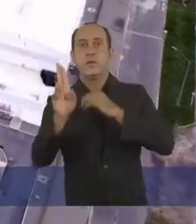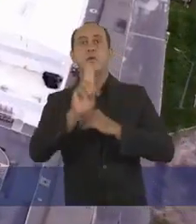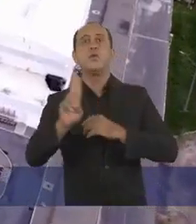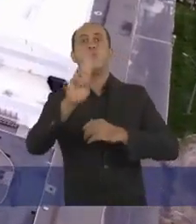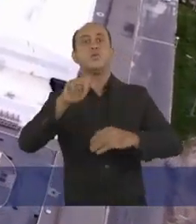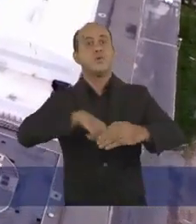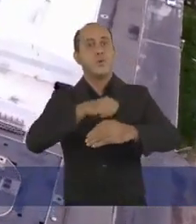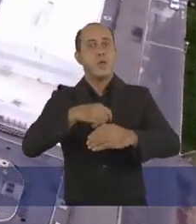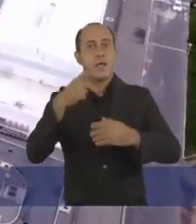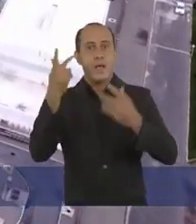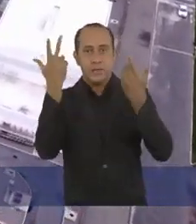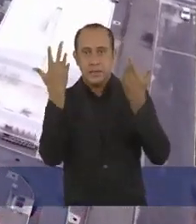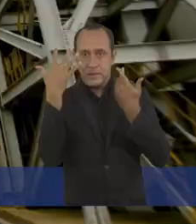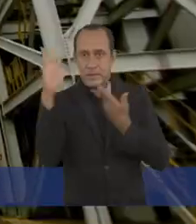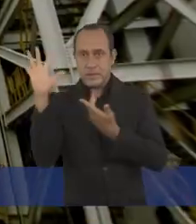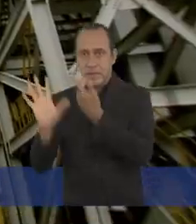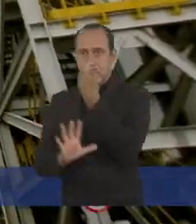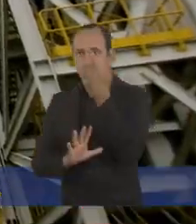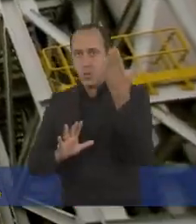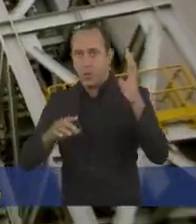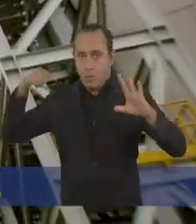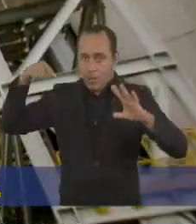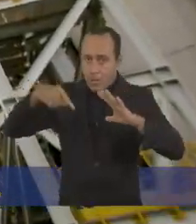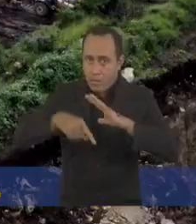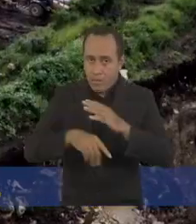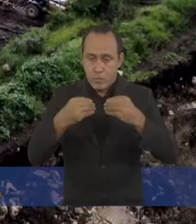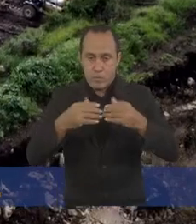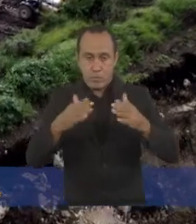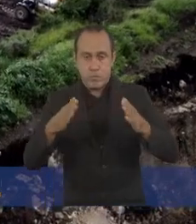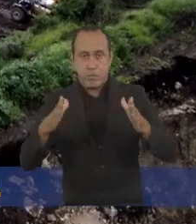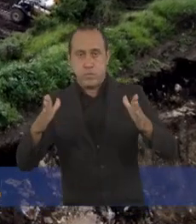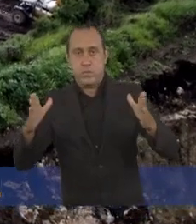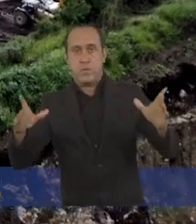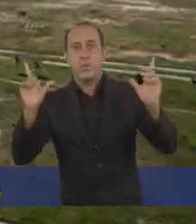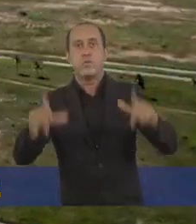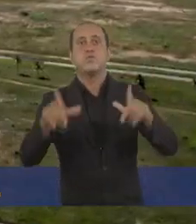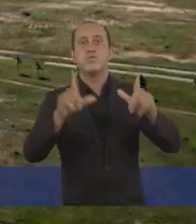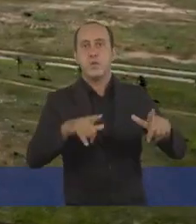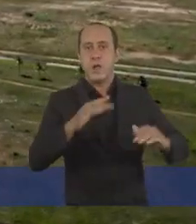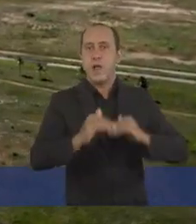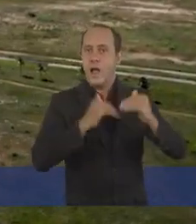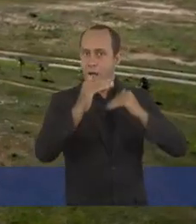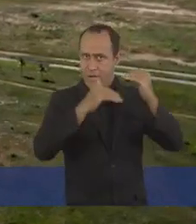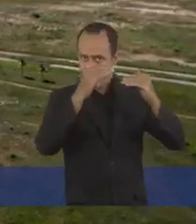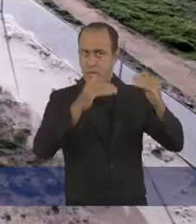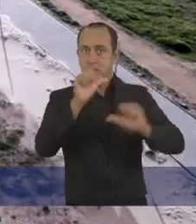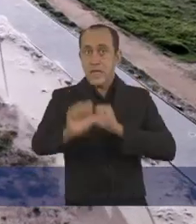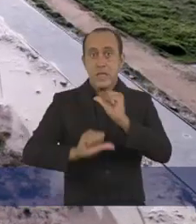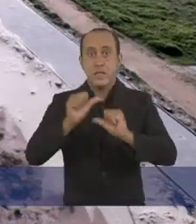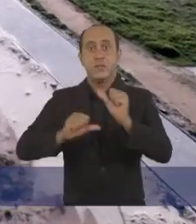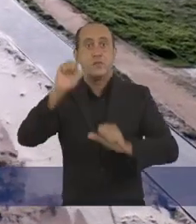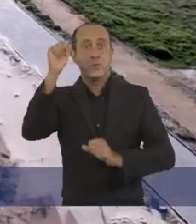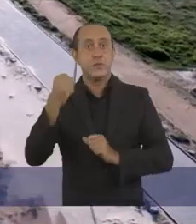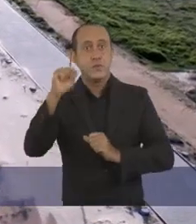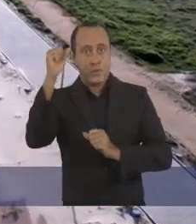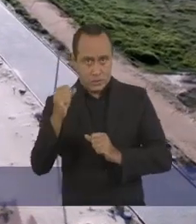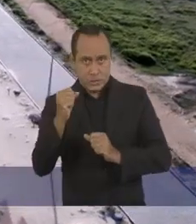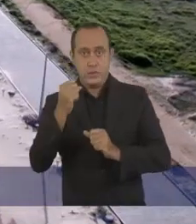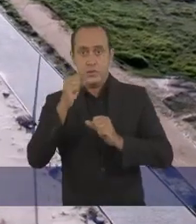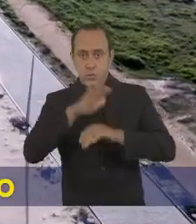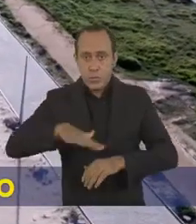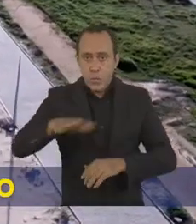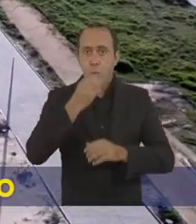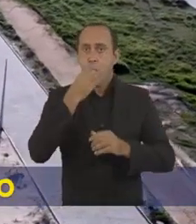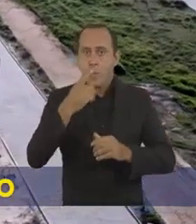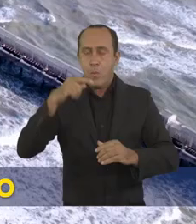usam o gás natural de maneira intensiva, ampliando oportunidades de negócios locais. Avançar na transformação de Sergipe num polo